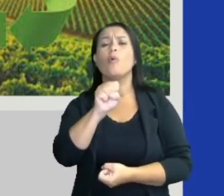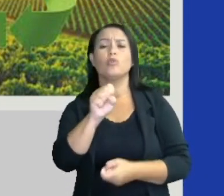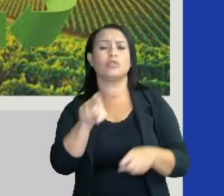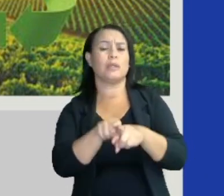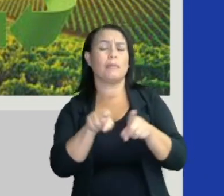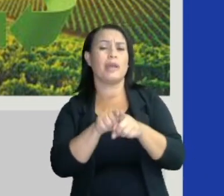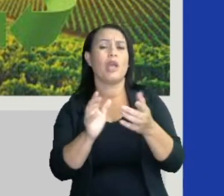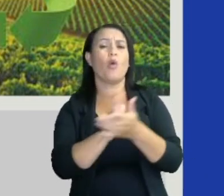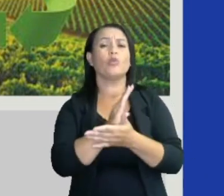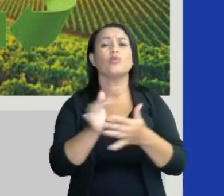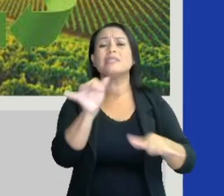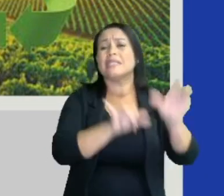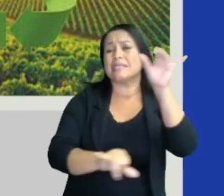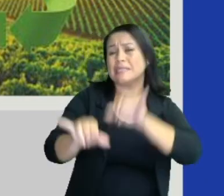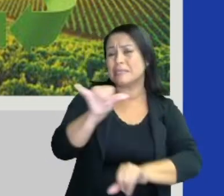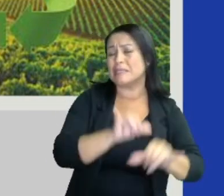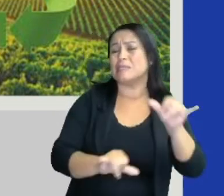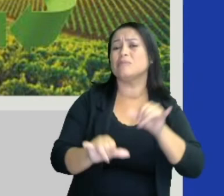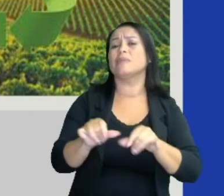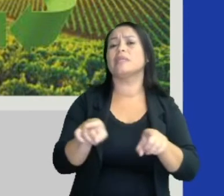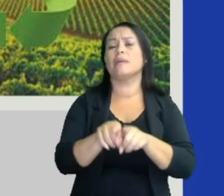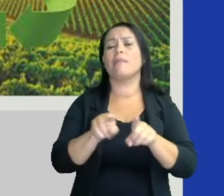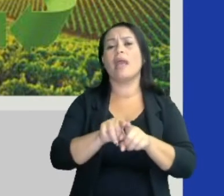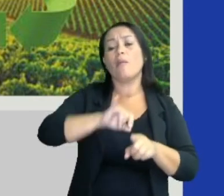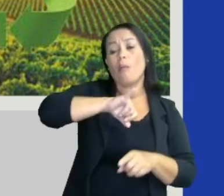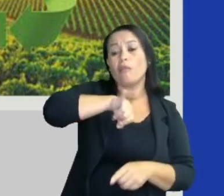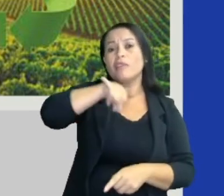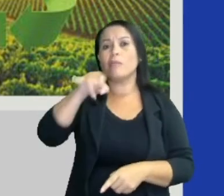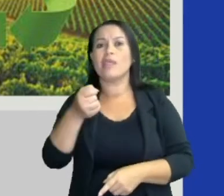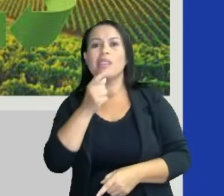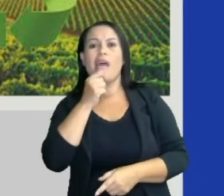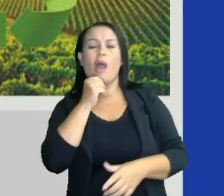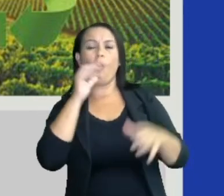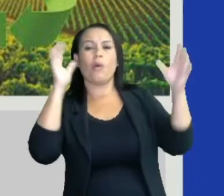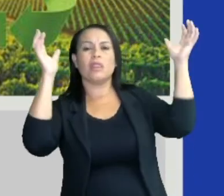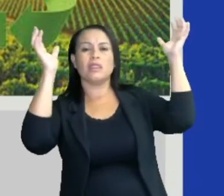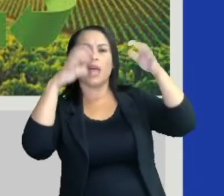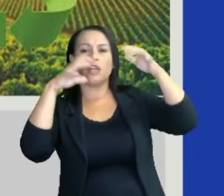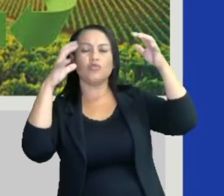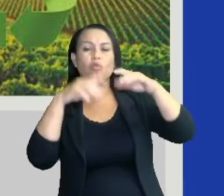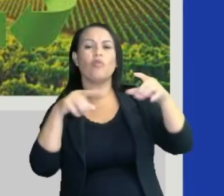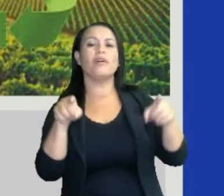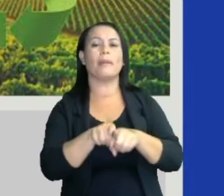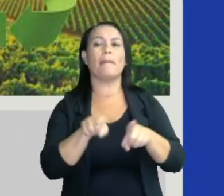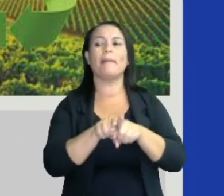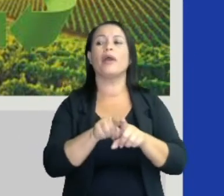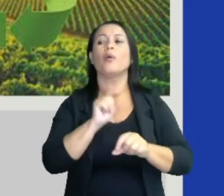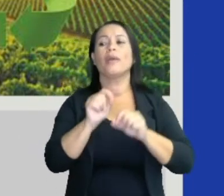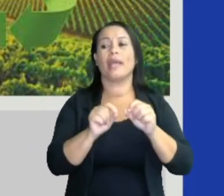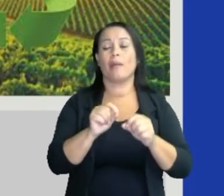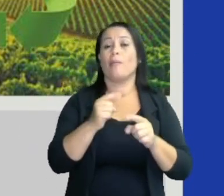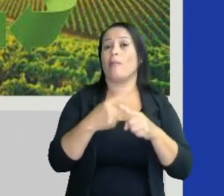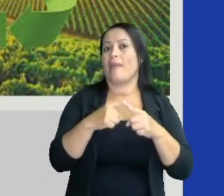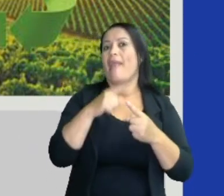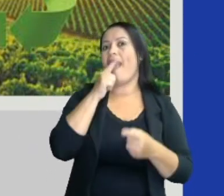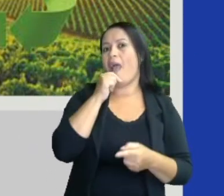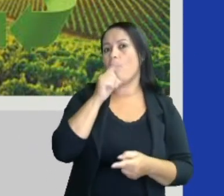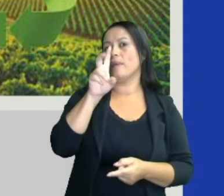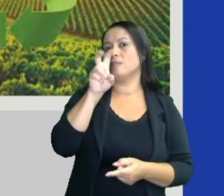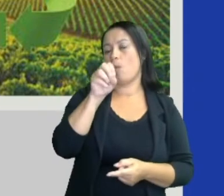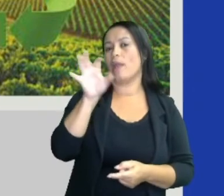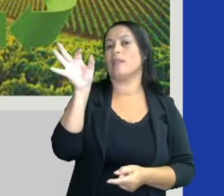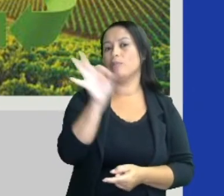a reciclagem da água da chuva para irrigação uma vez que a água doce é